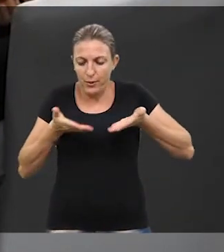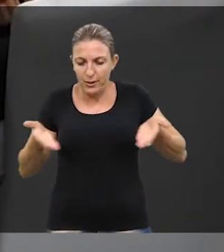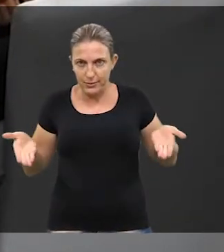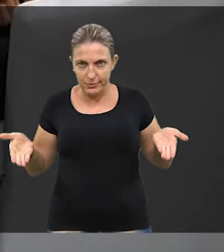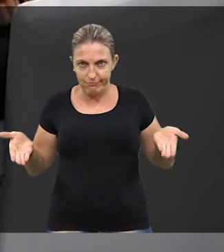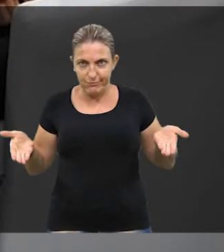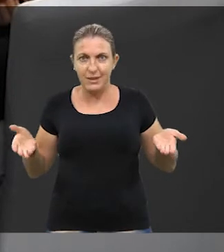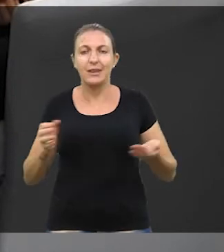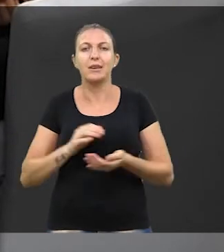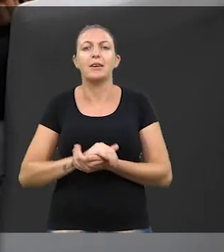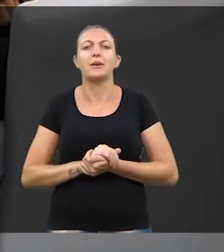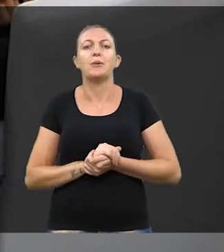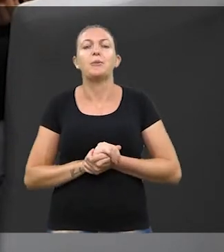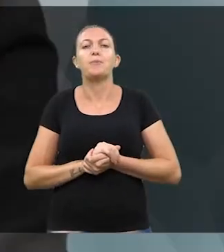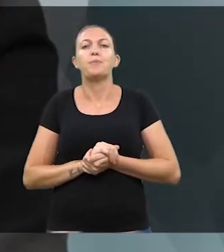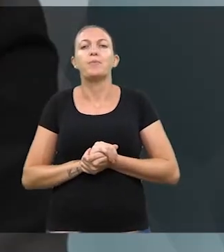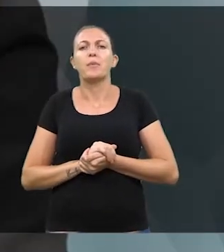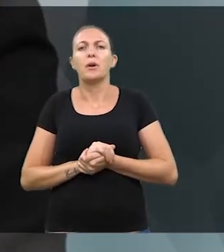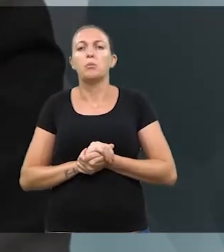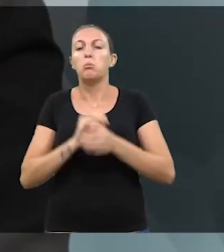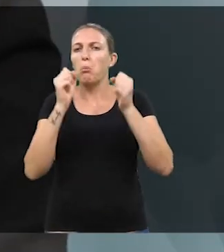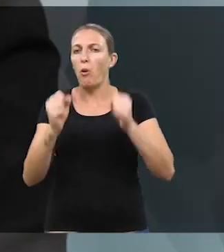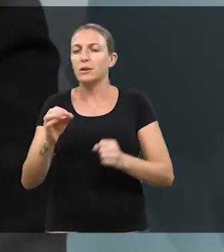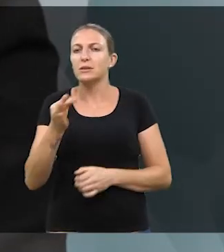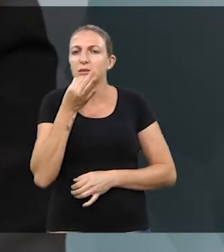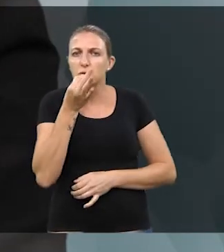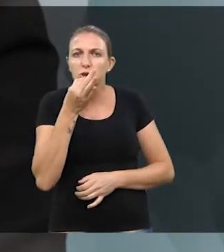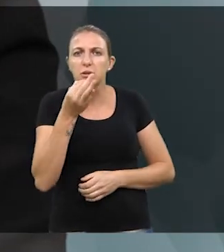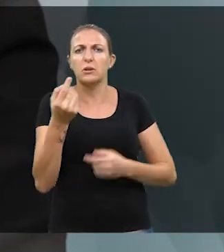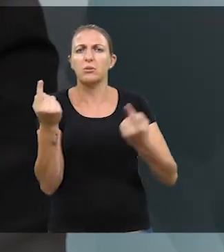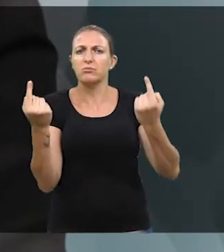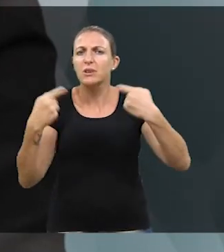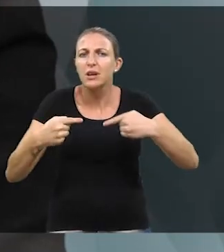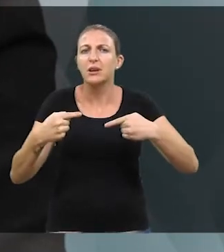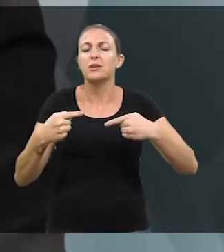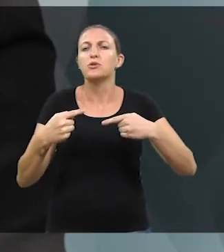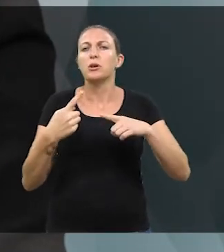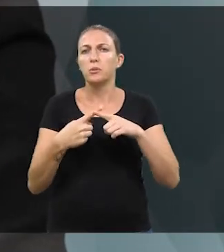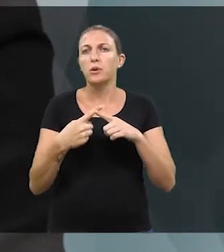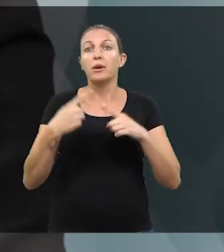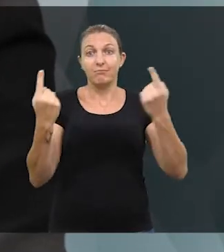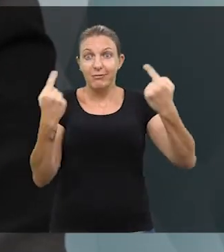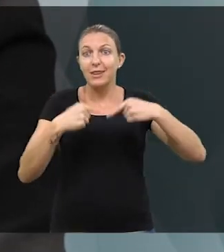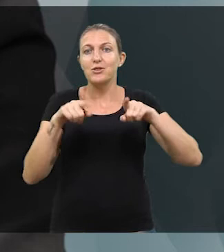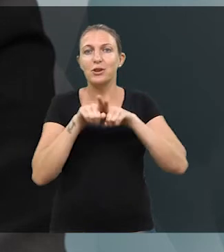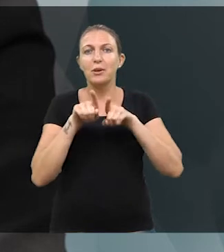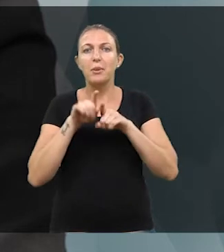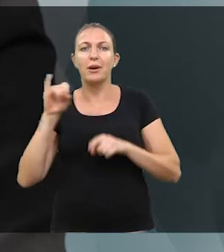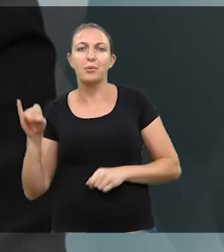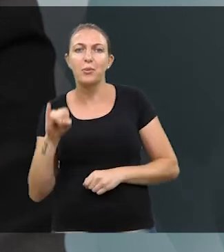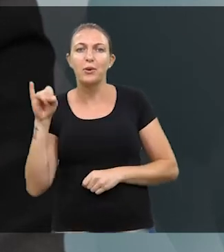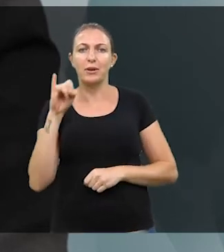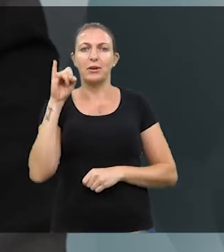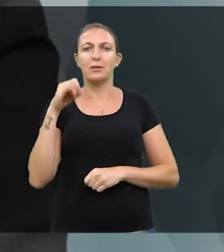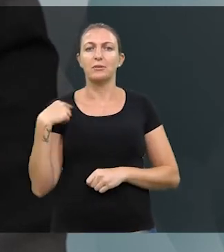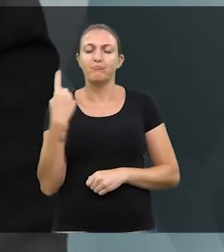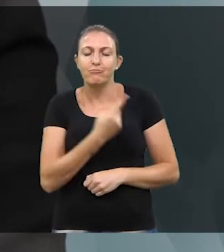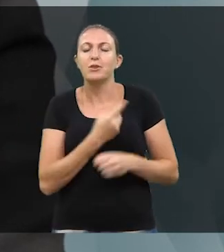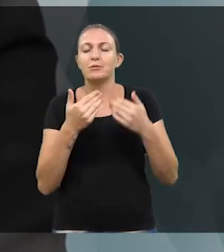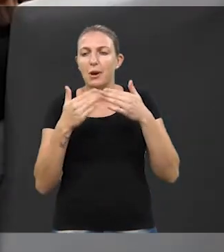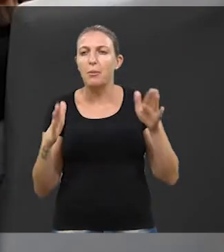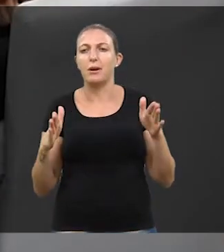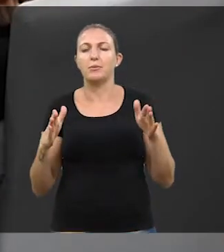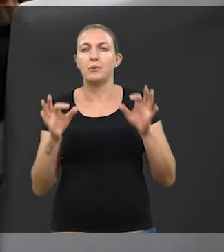hotmail.com amanda é sua sugestão a sua crítica nem a crítica faz parte né ea gente está à disposição aí pra acertar